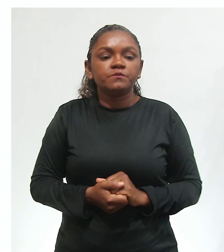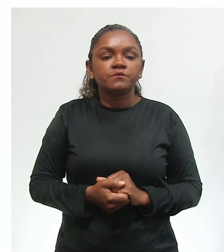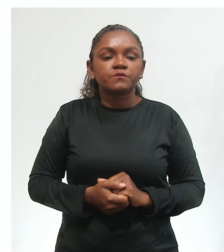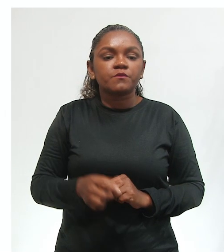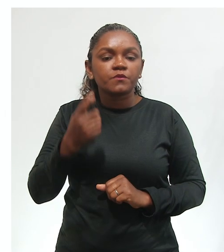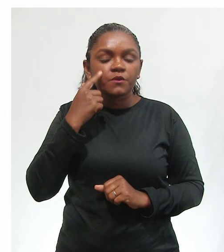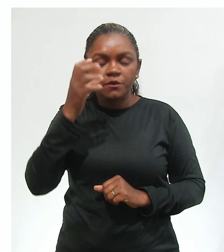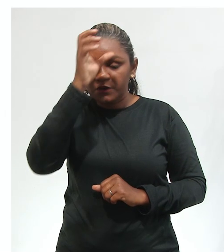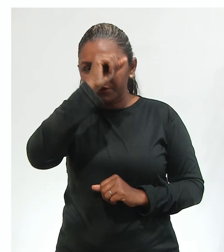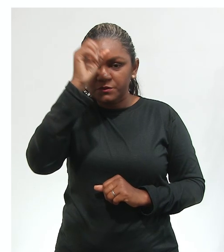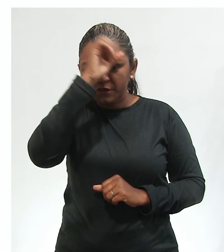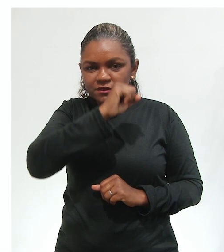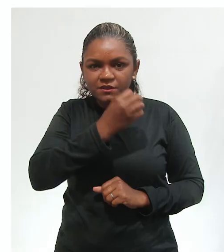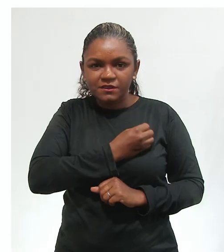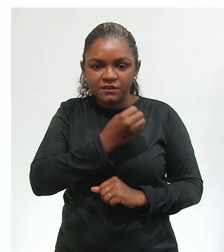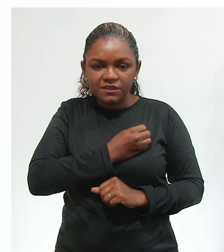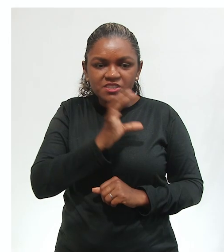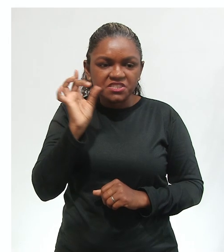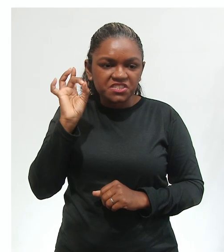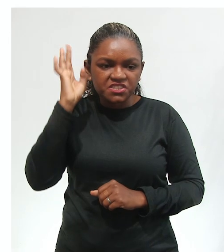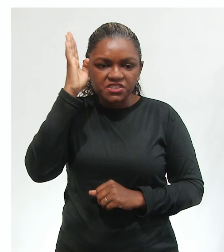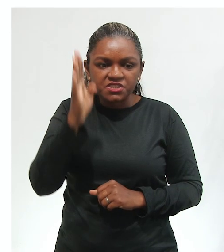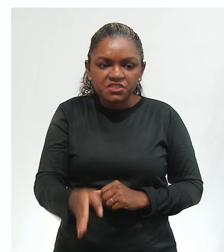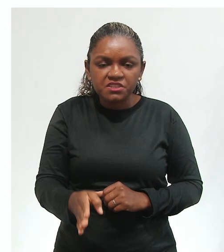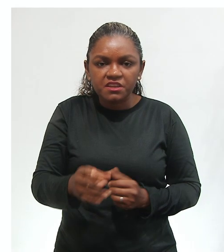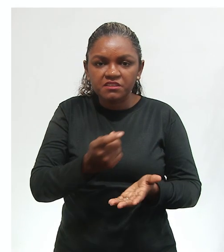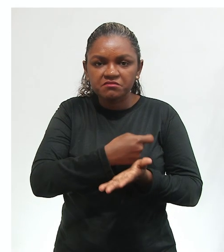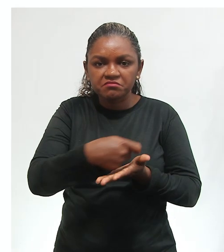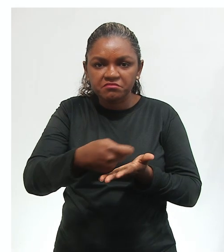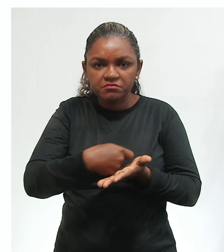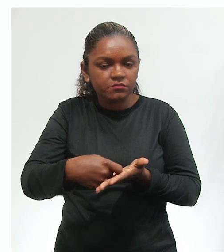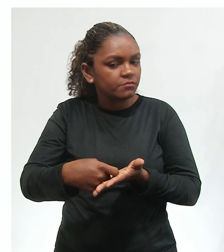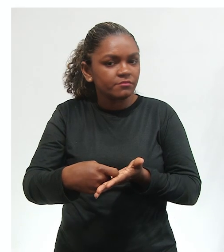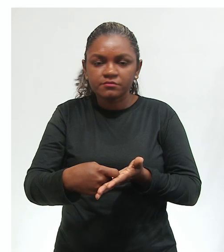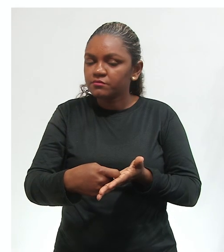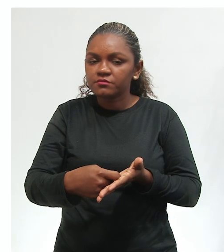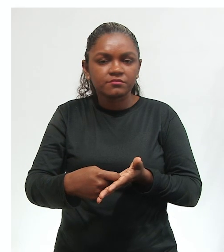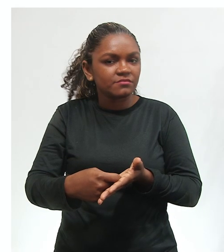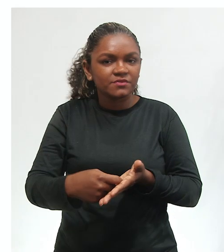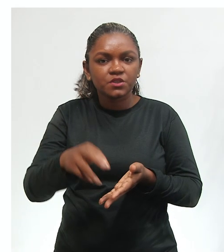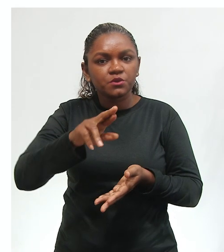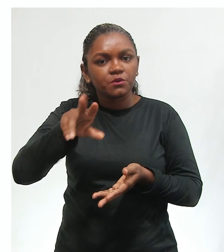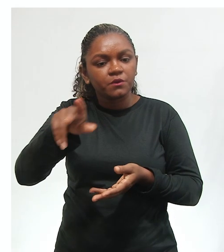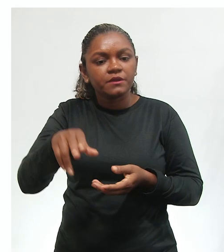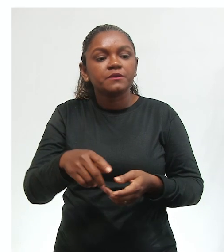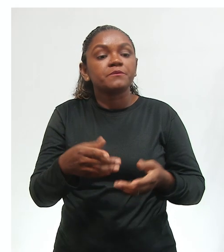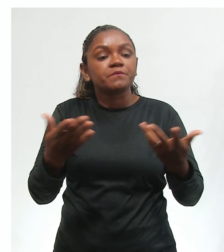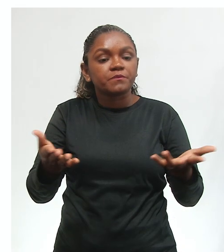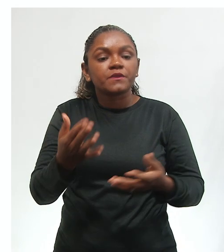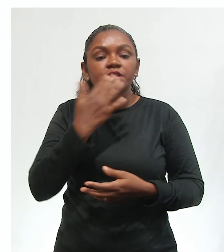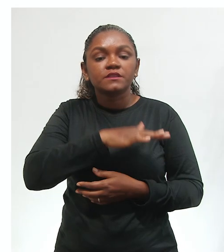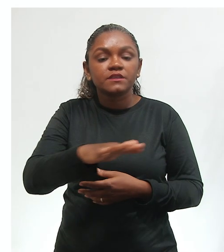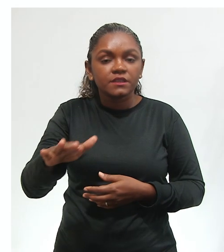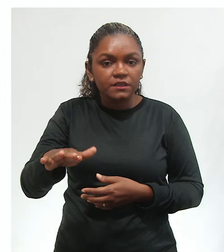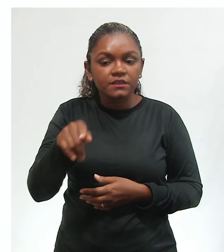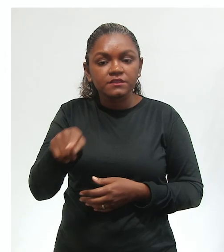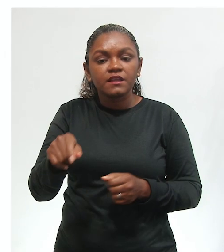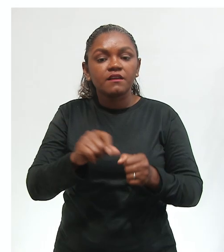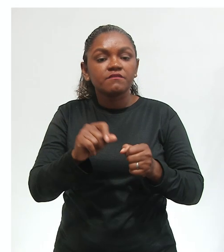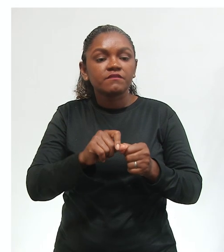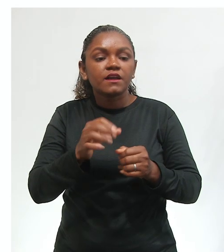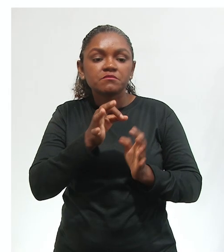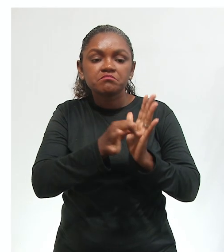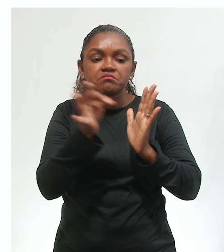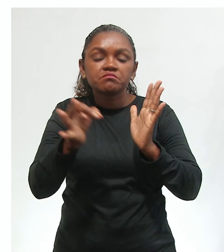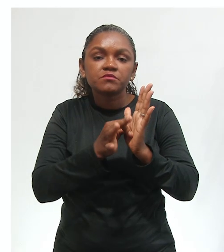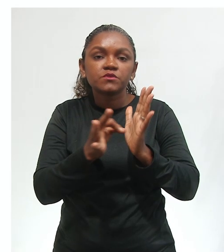código, aprender números não se resume a uma escrita convencional. E as crianças, elas formulam hipóteses